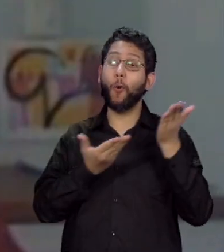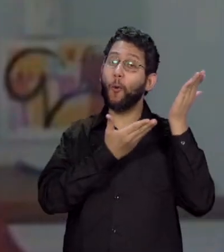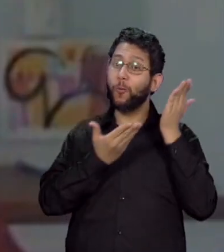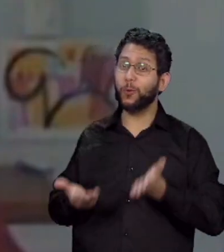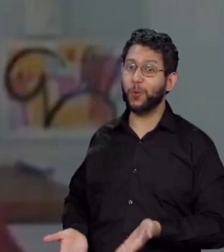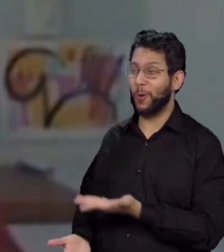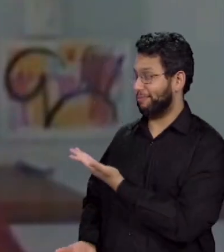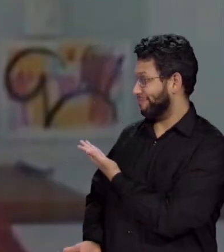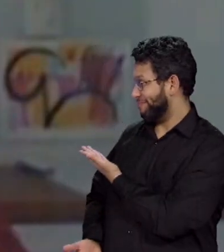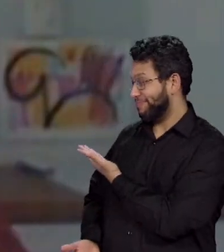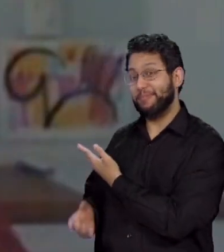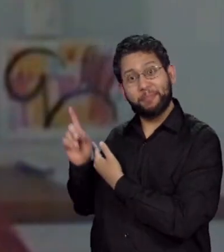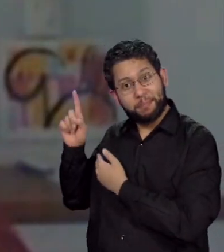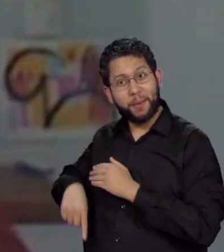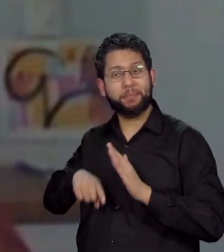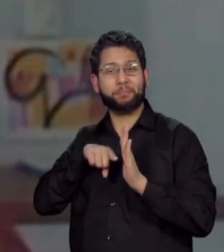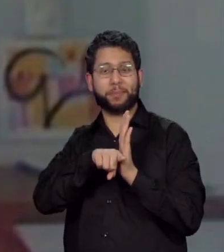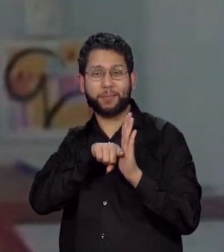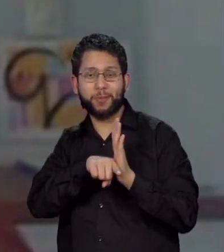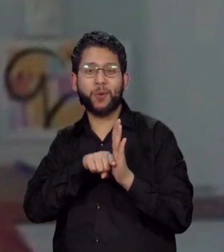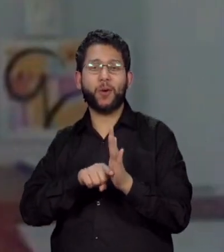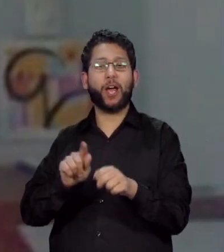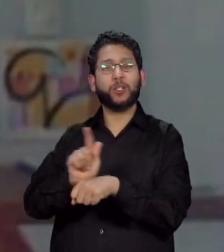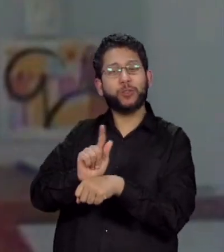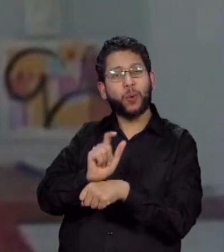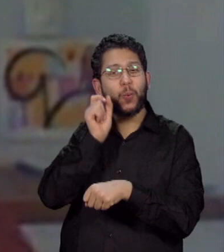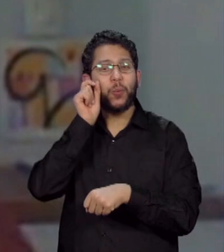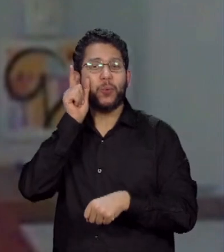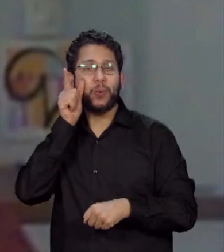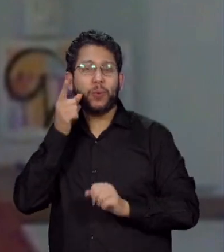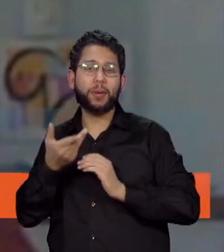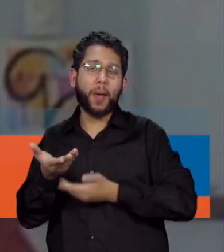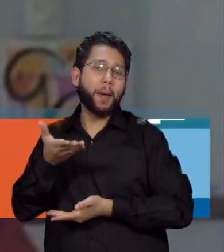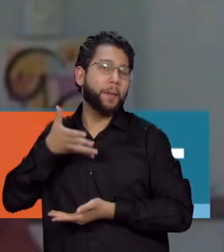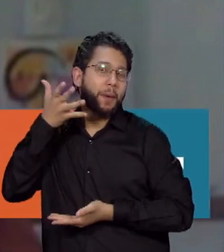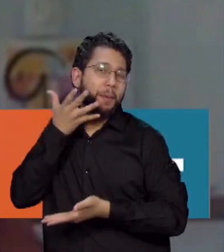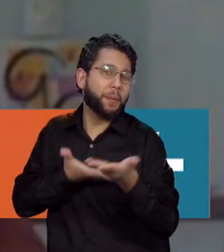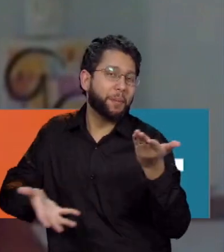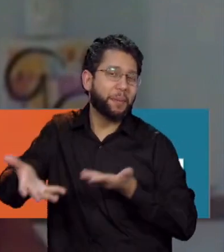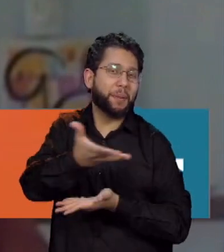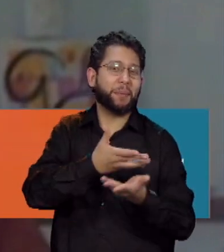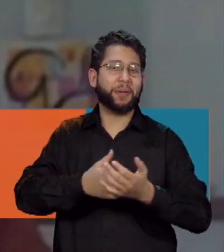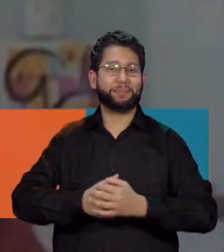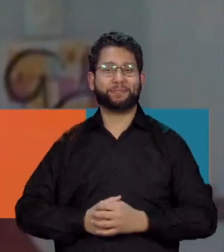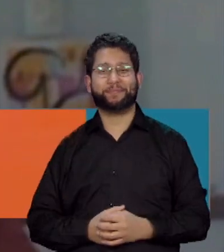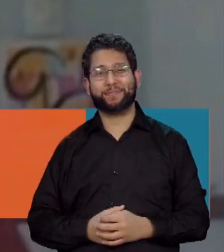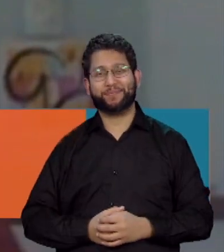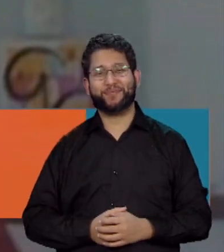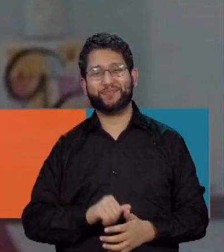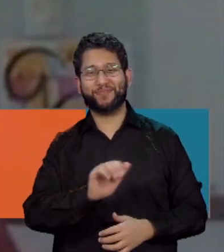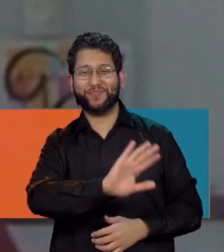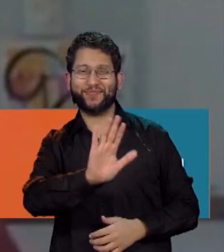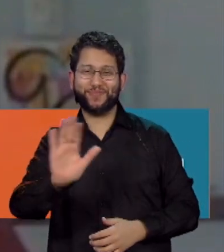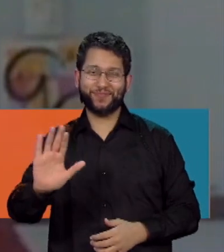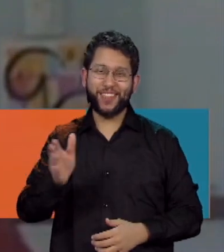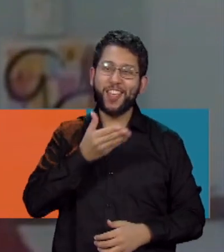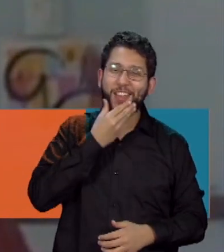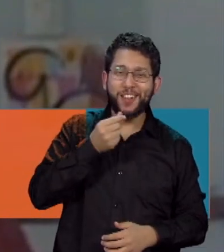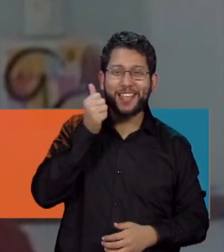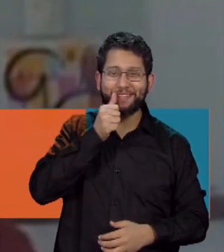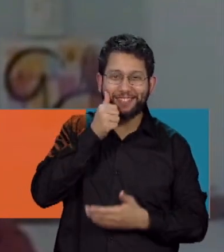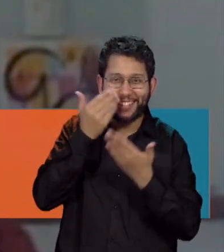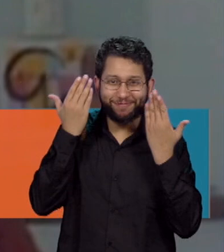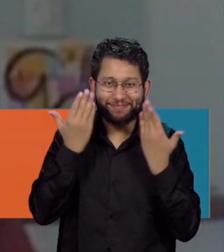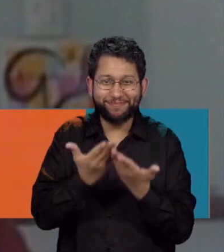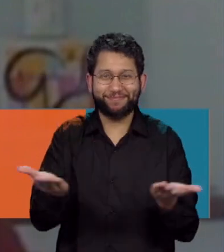e gestora cultural Alessandra Meleiro. Alessandra é vista dos ombros para cima. É uma mulher branca de cabelos lisos, grisalhos e curtos